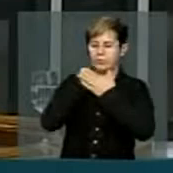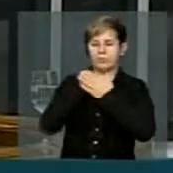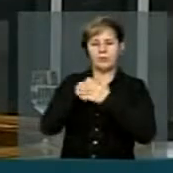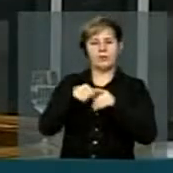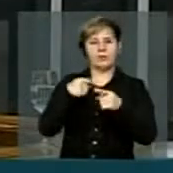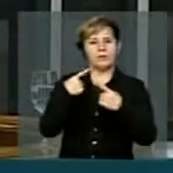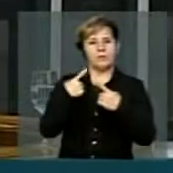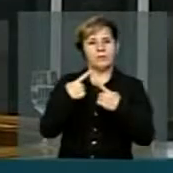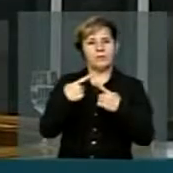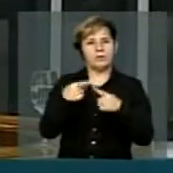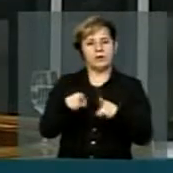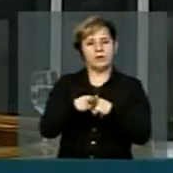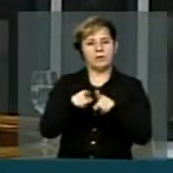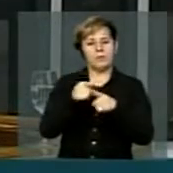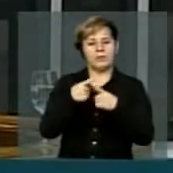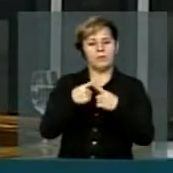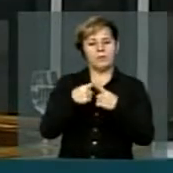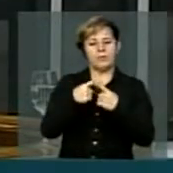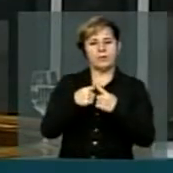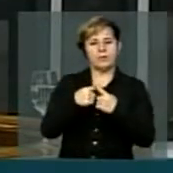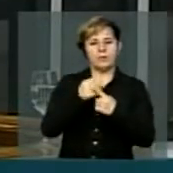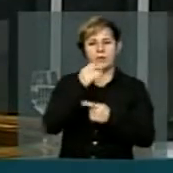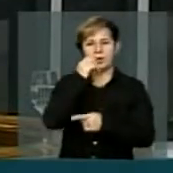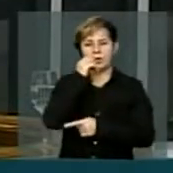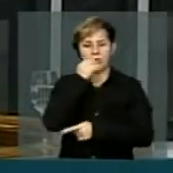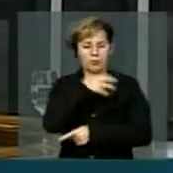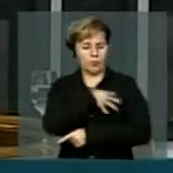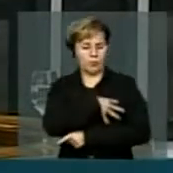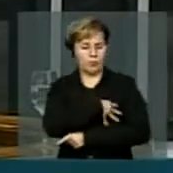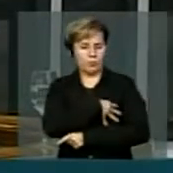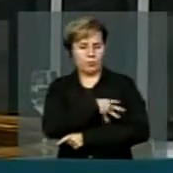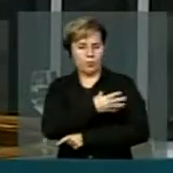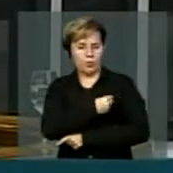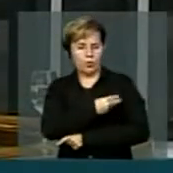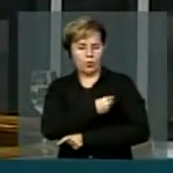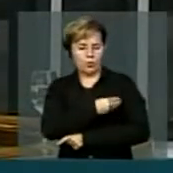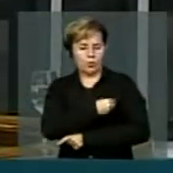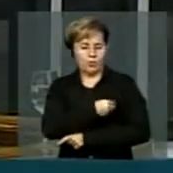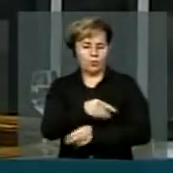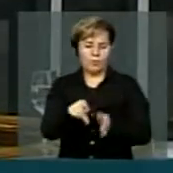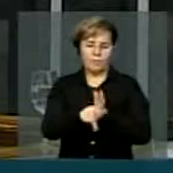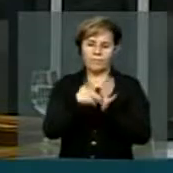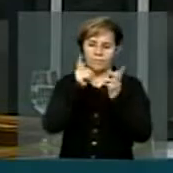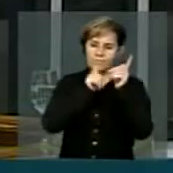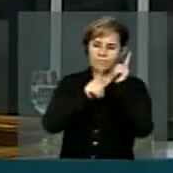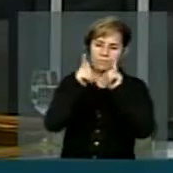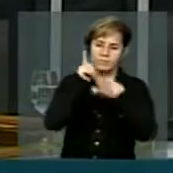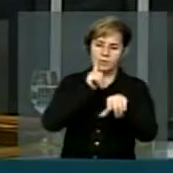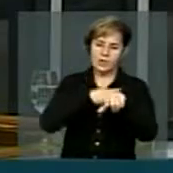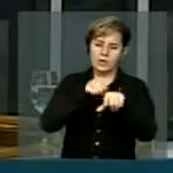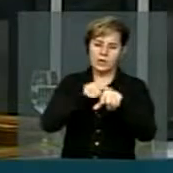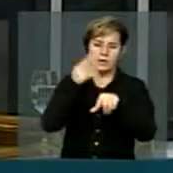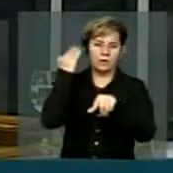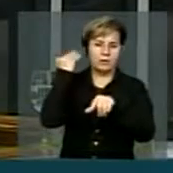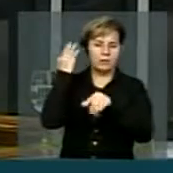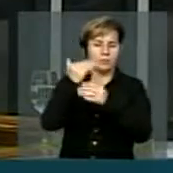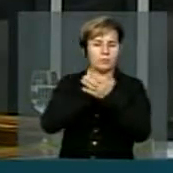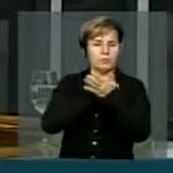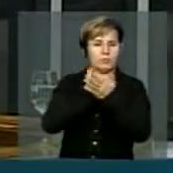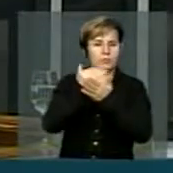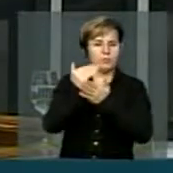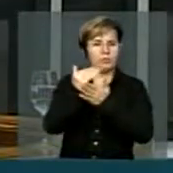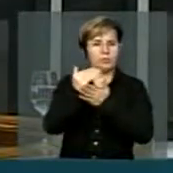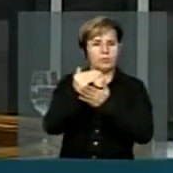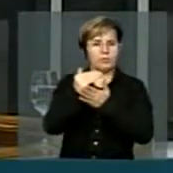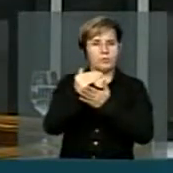fato dela ter as glândulas mamárias que garantiram em épocas priscas do início